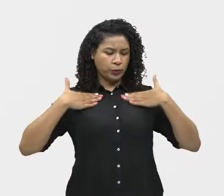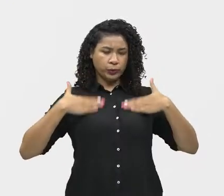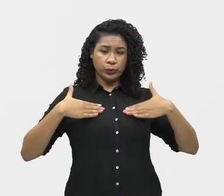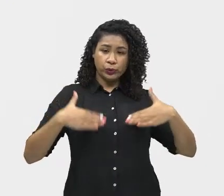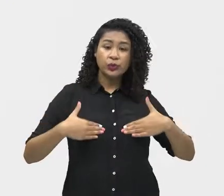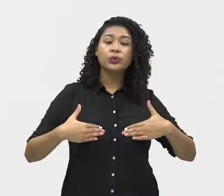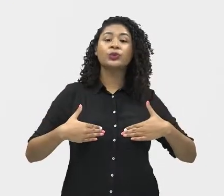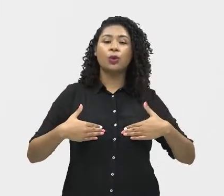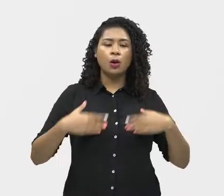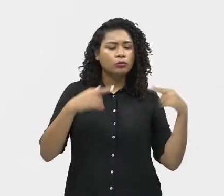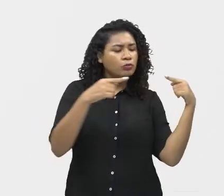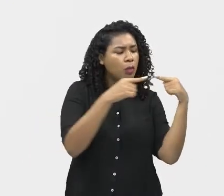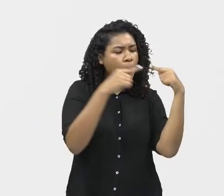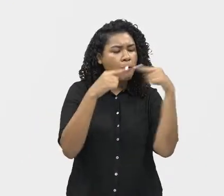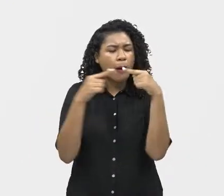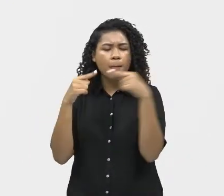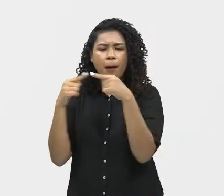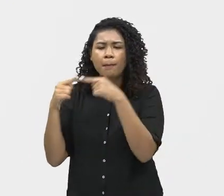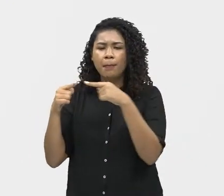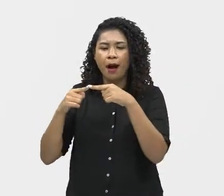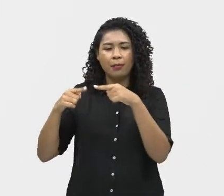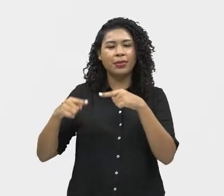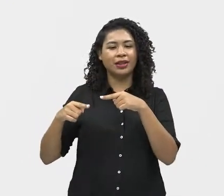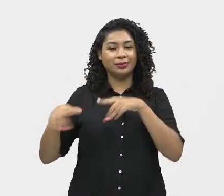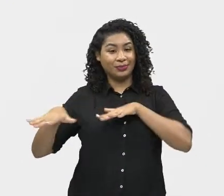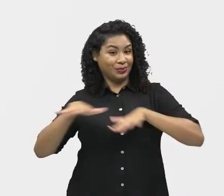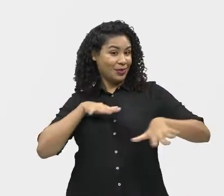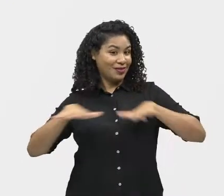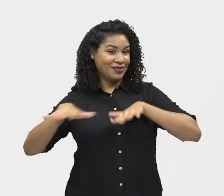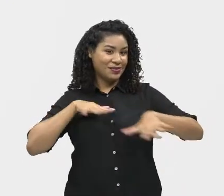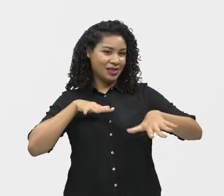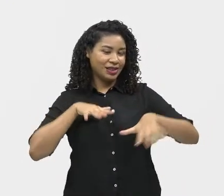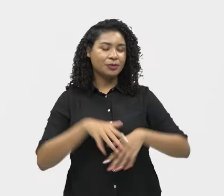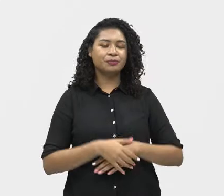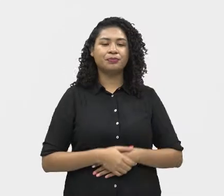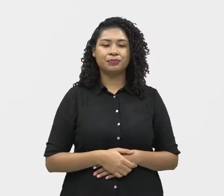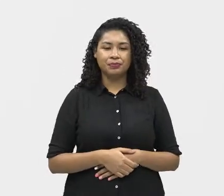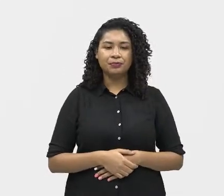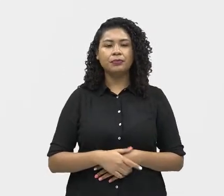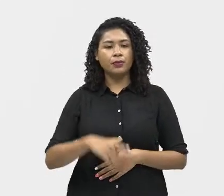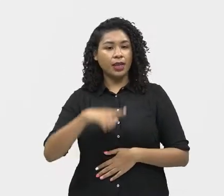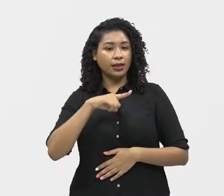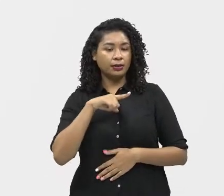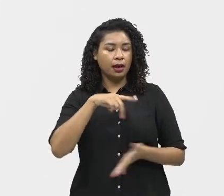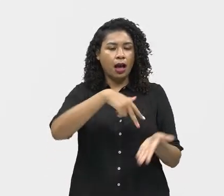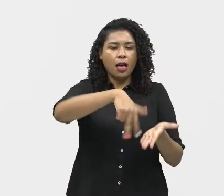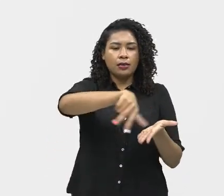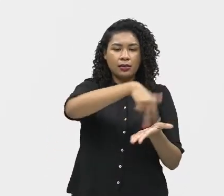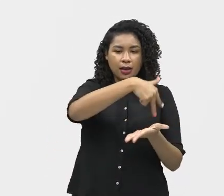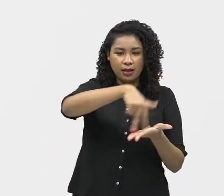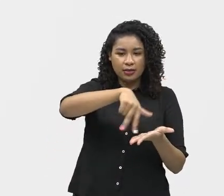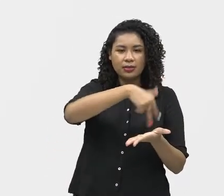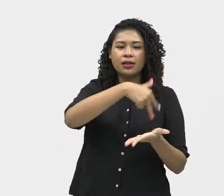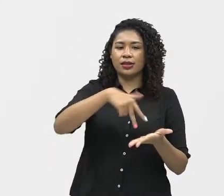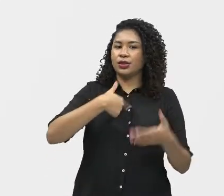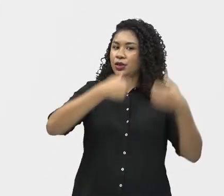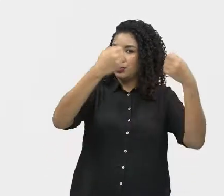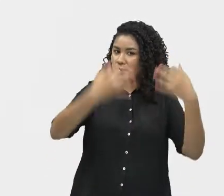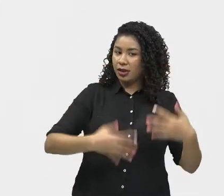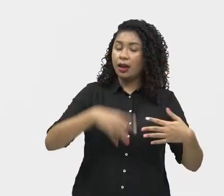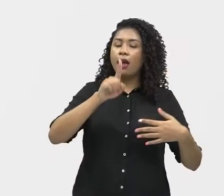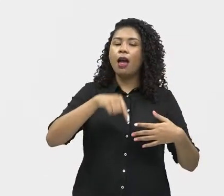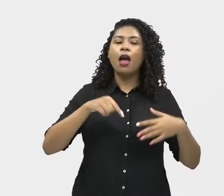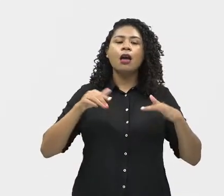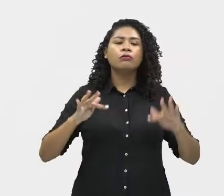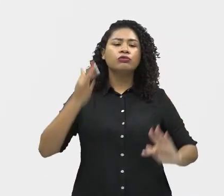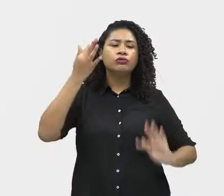em composição coerente e dinâmica, ou seja, existem as danças, como eu falei para vocês, folclóricas,